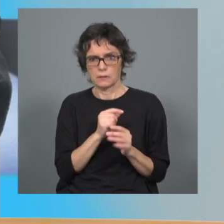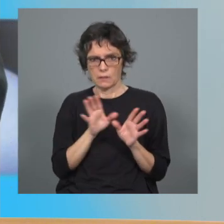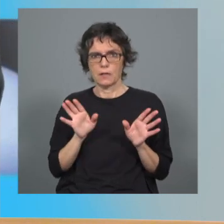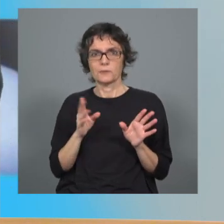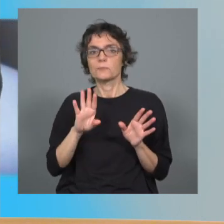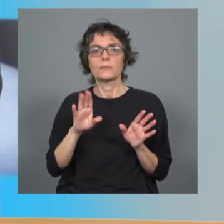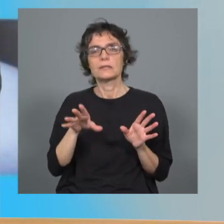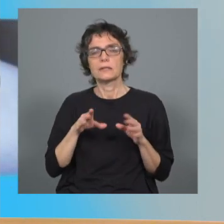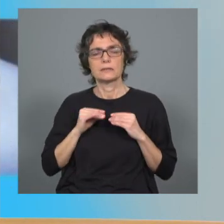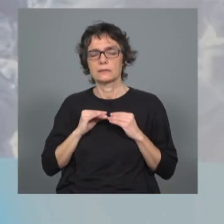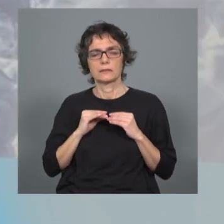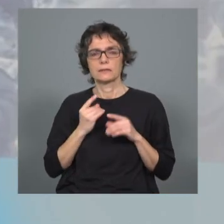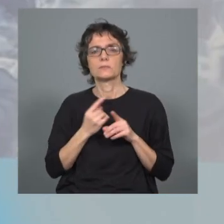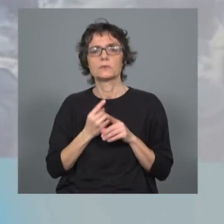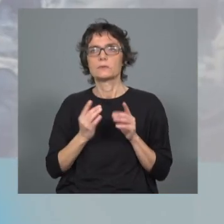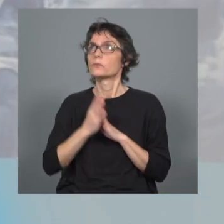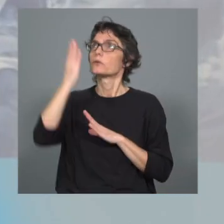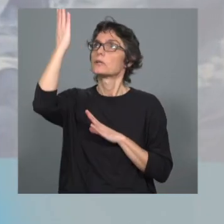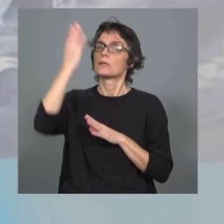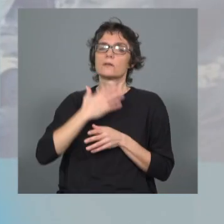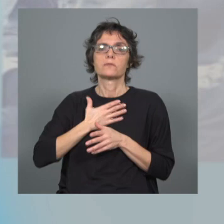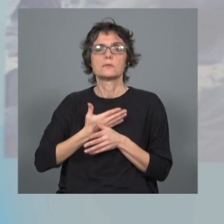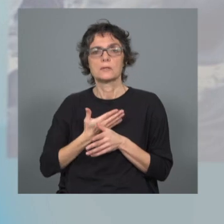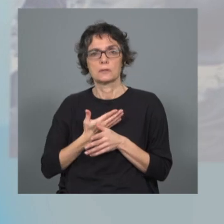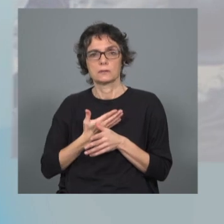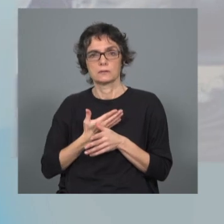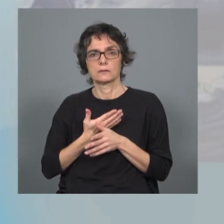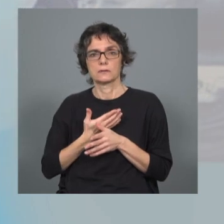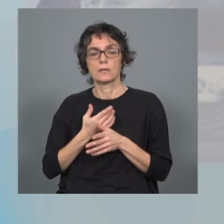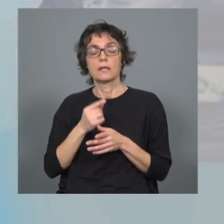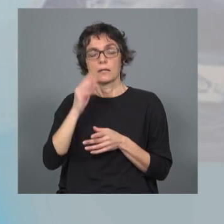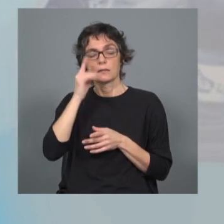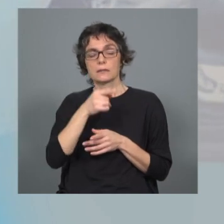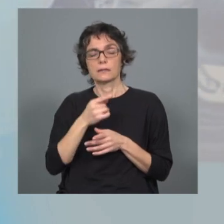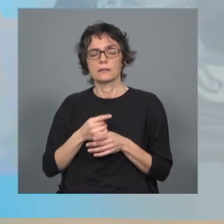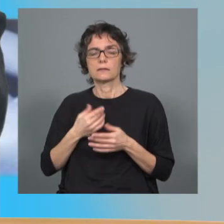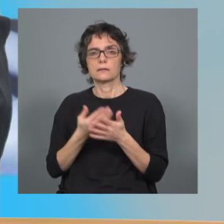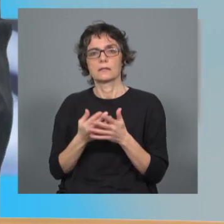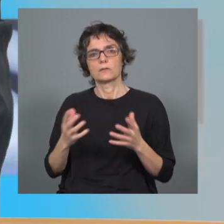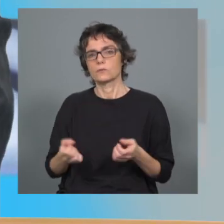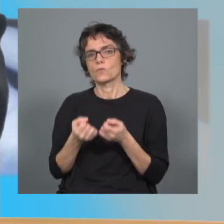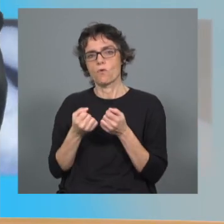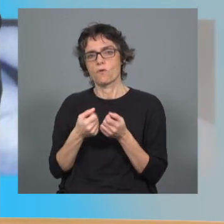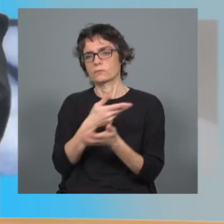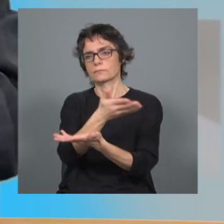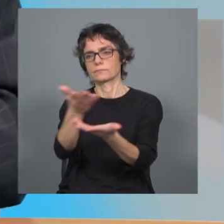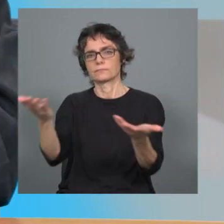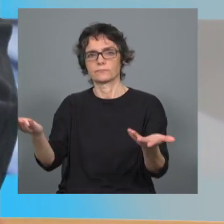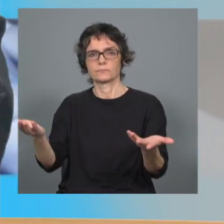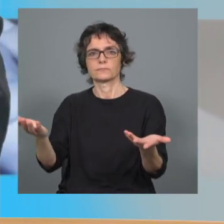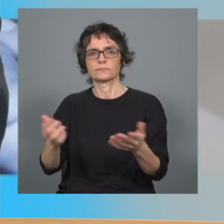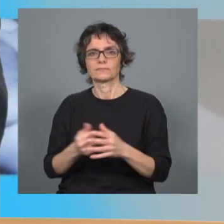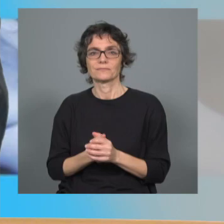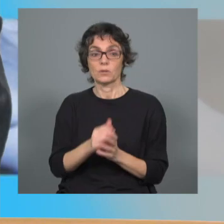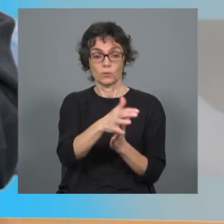aceitou como vontade última do mistério da salvação que Deus propõe. E, portanto, uma leitura e outra ajudam-nos